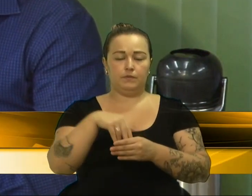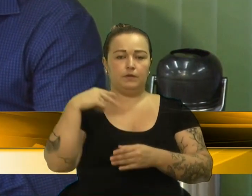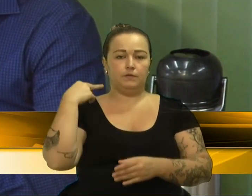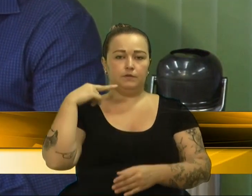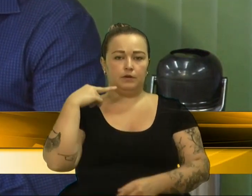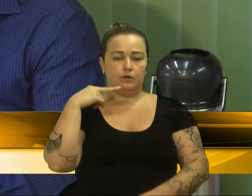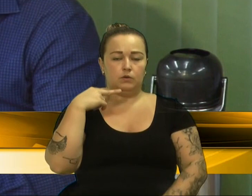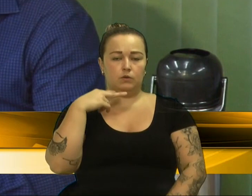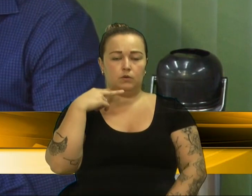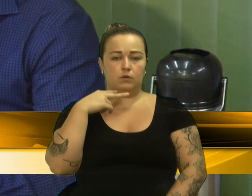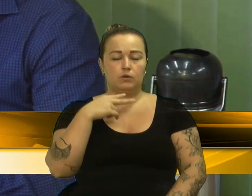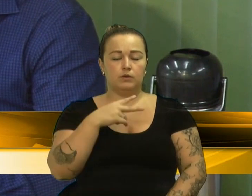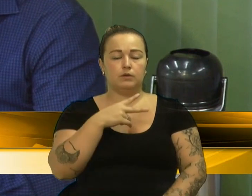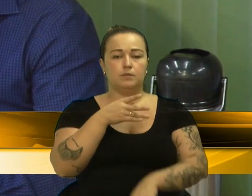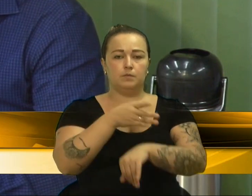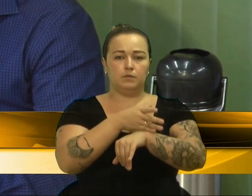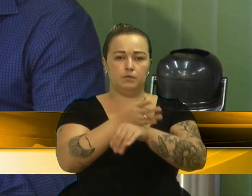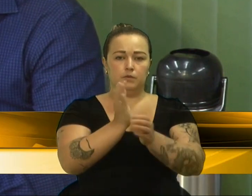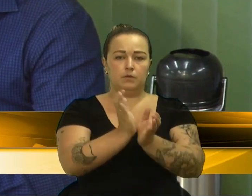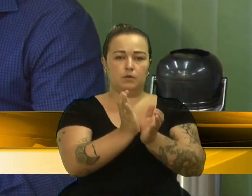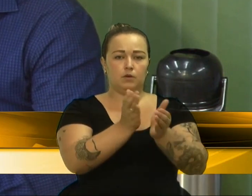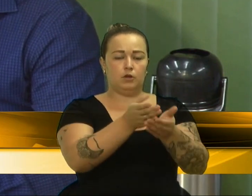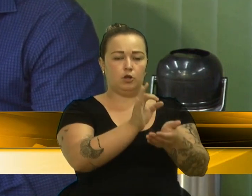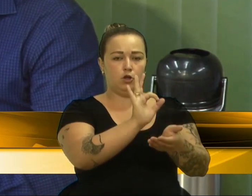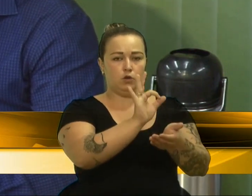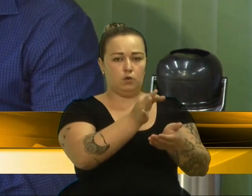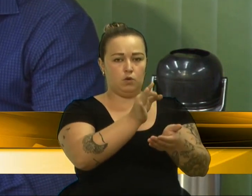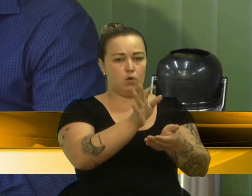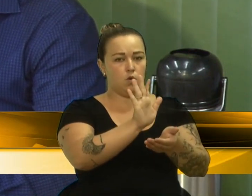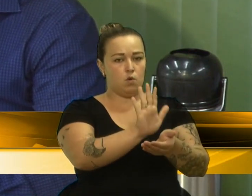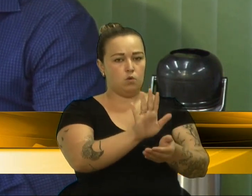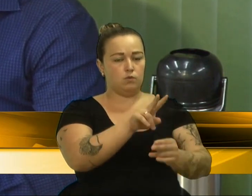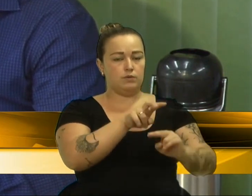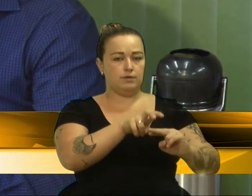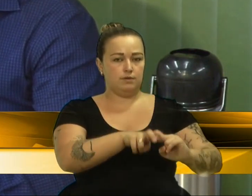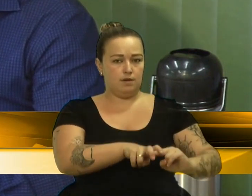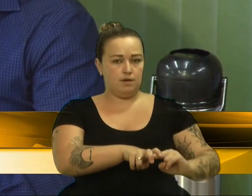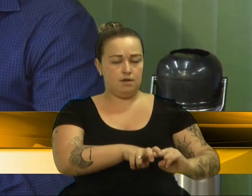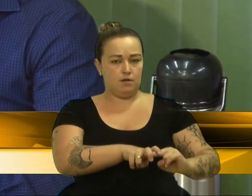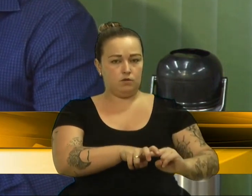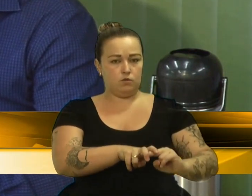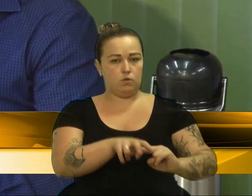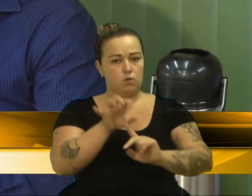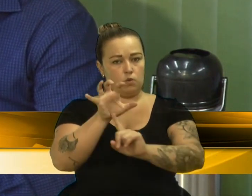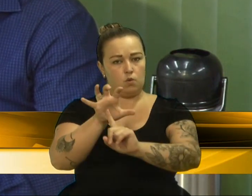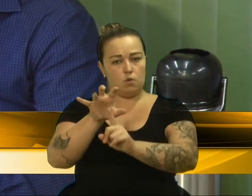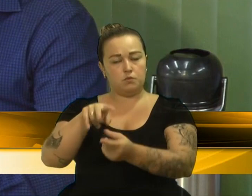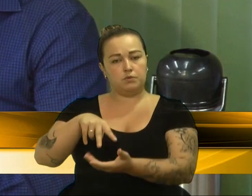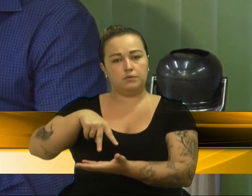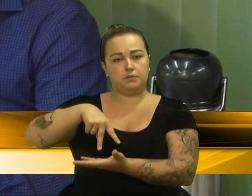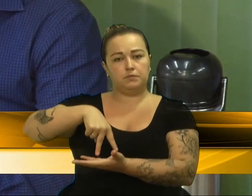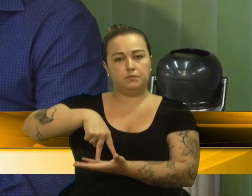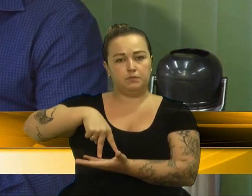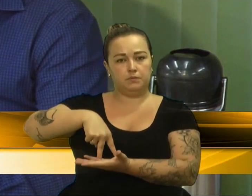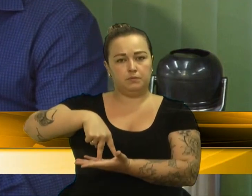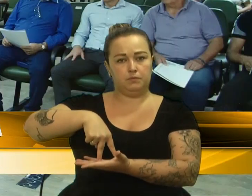que compõem a comissão representativa favoráveis permaneçam sentados e os contrários levantem-se.